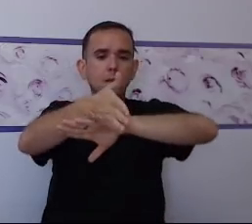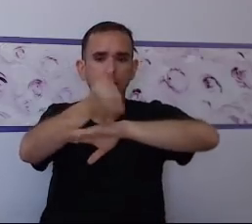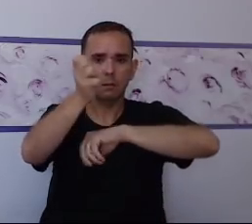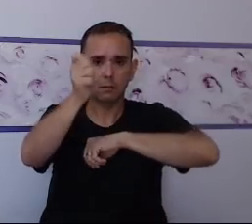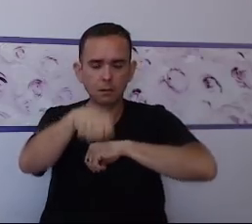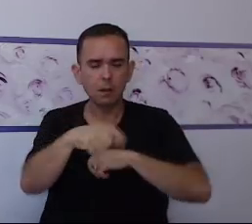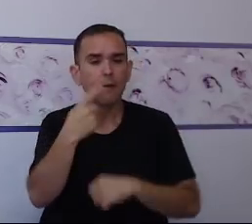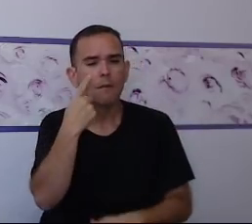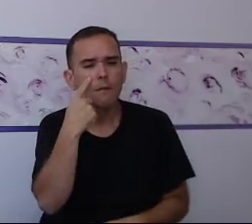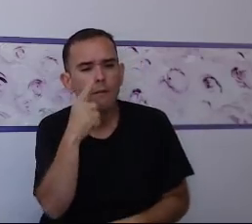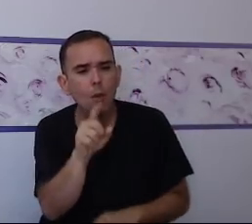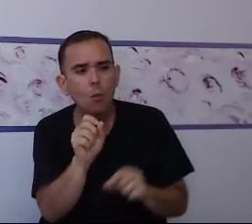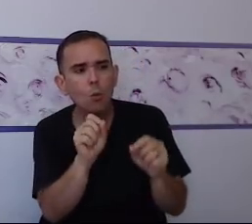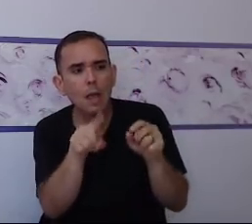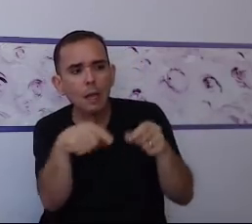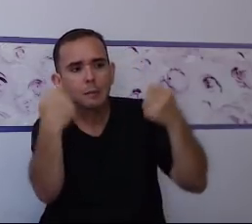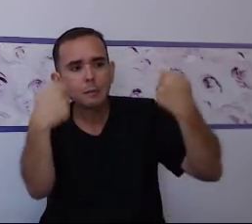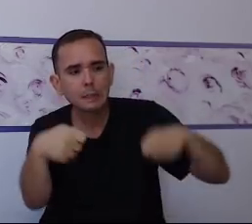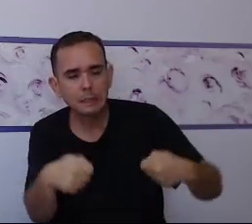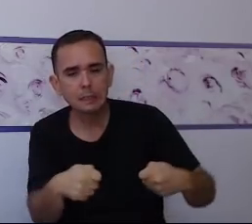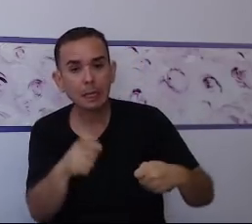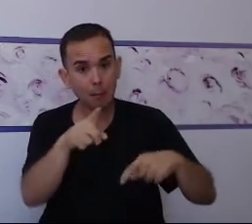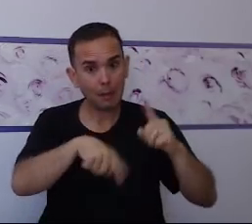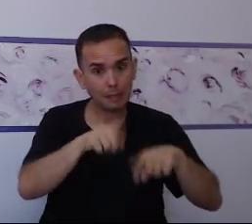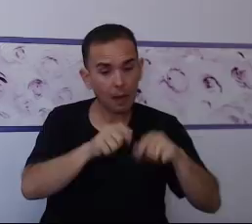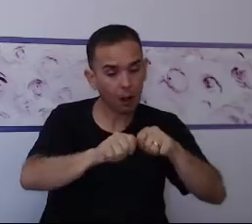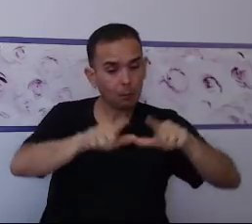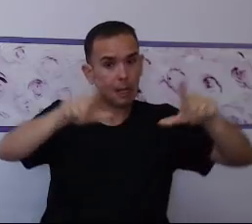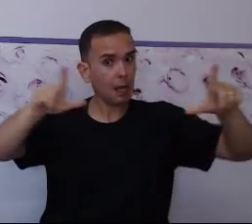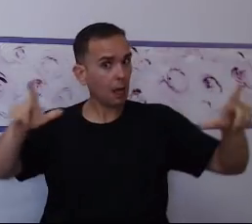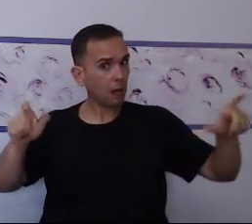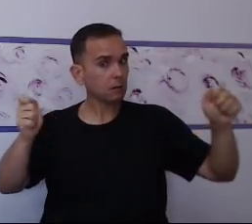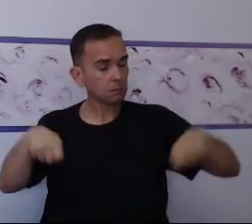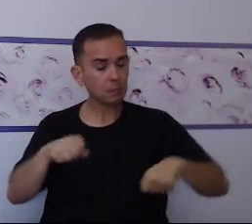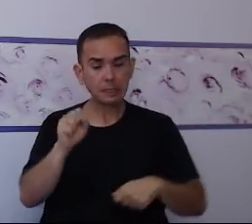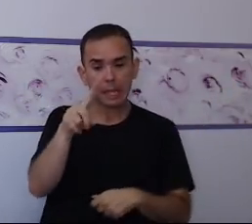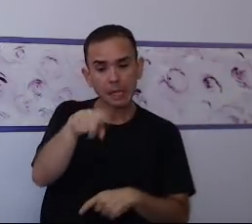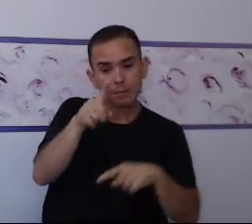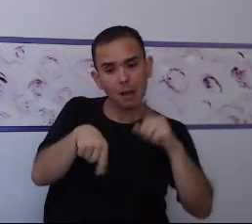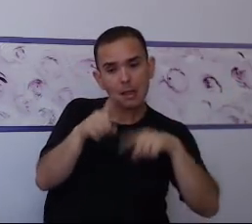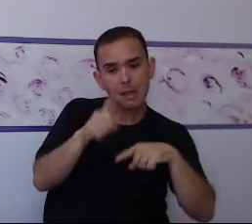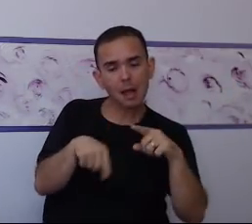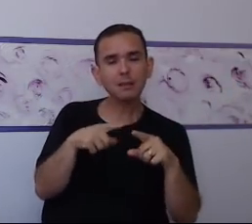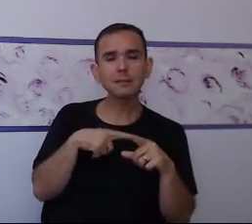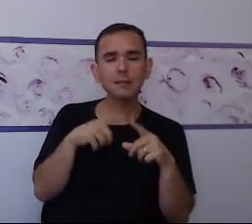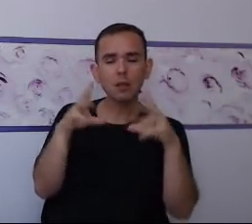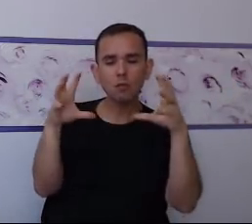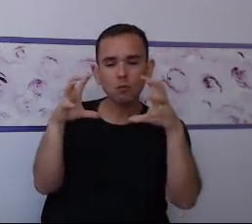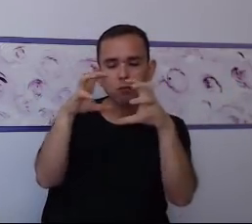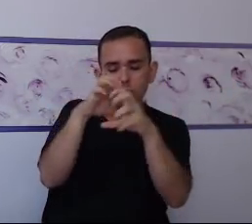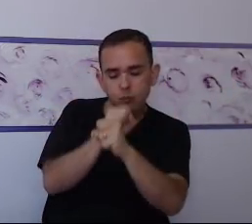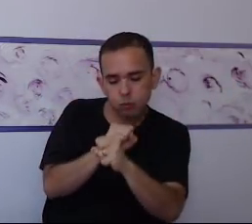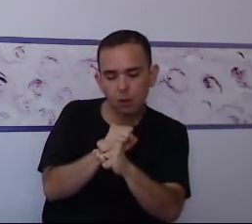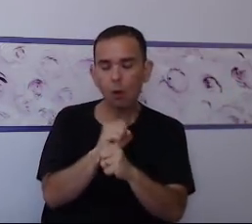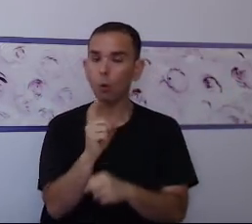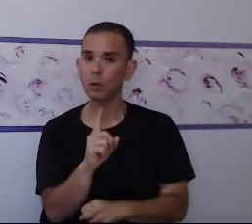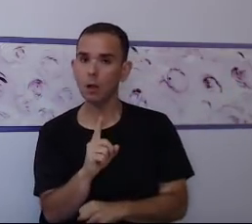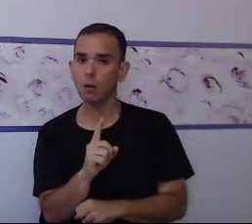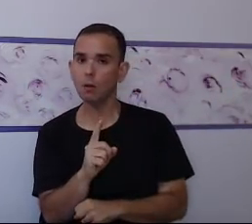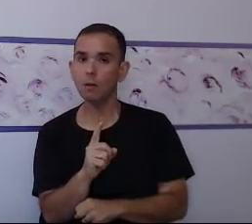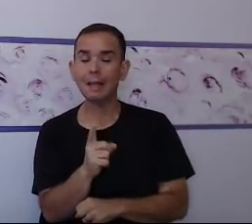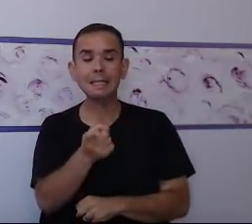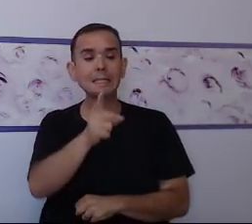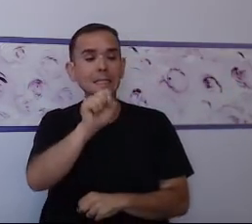e vê toda a necessidade do material, se esse material tem que ser ampliado, se esse material tem que ter contraste, ou se